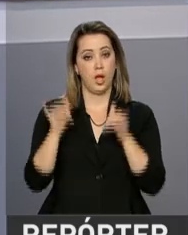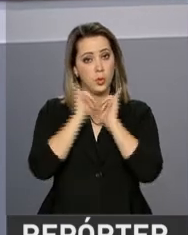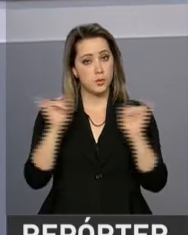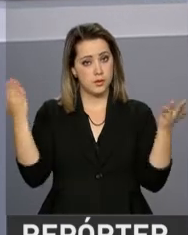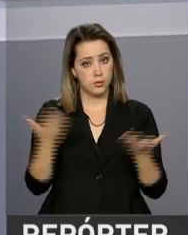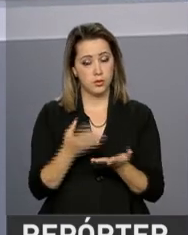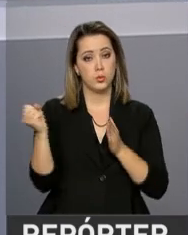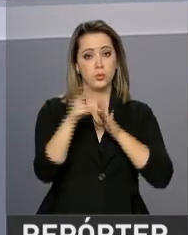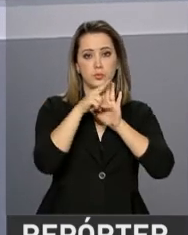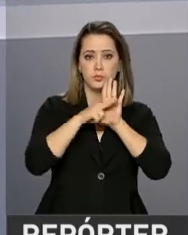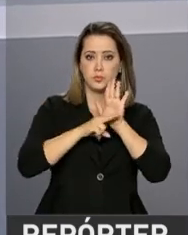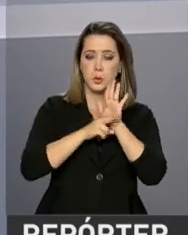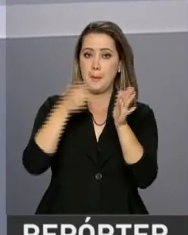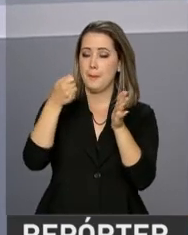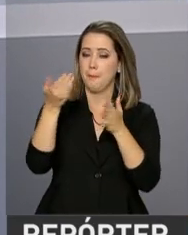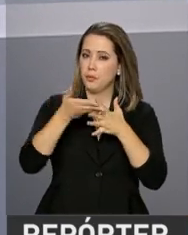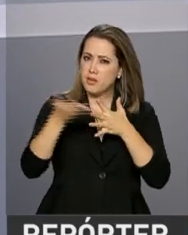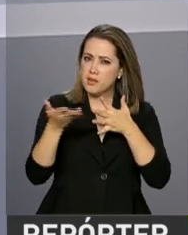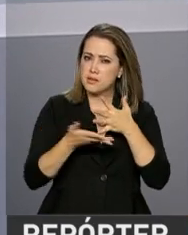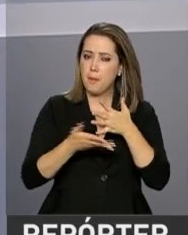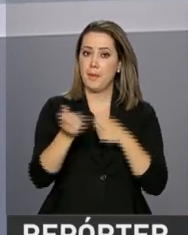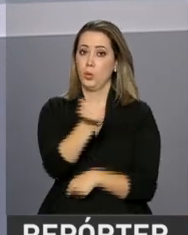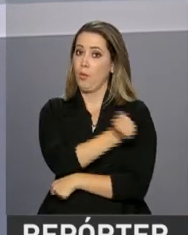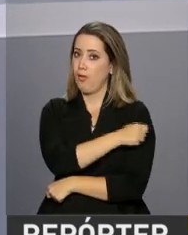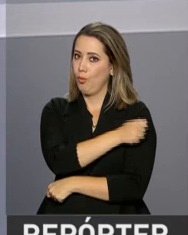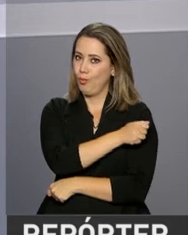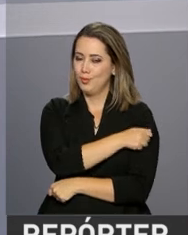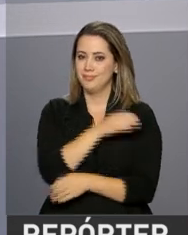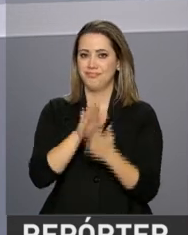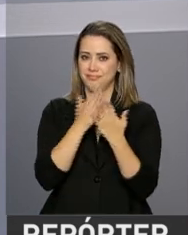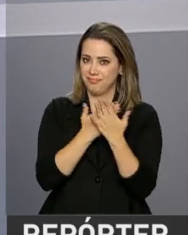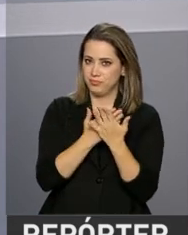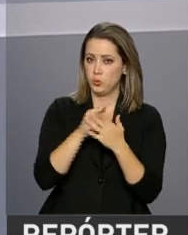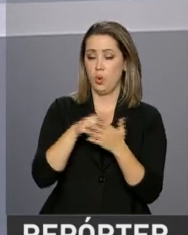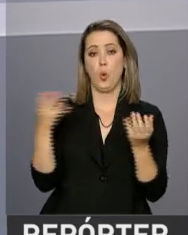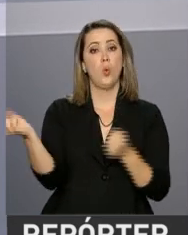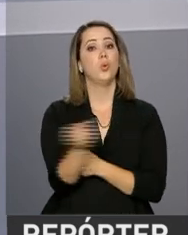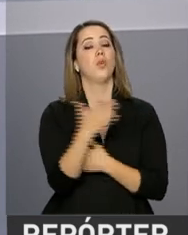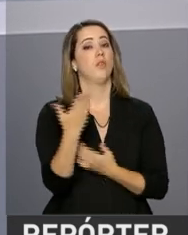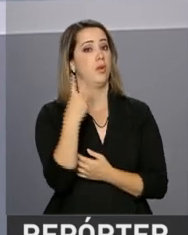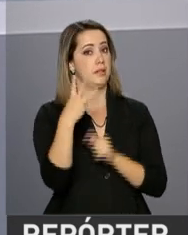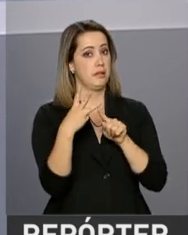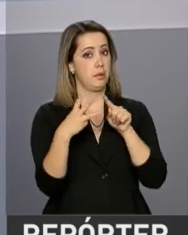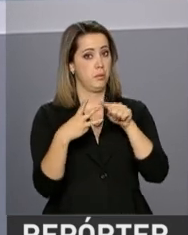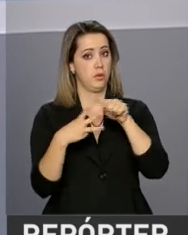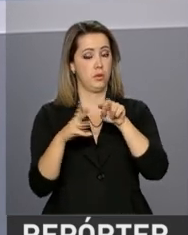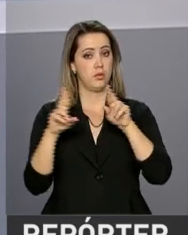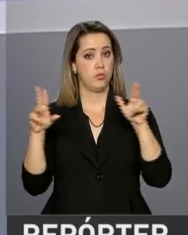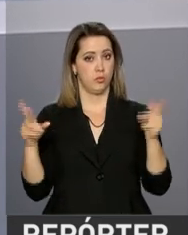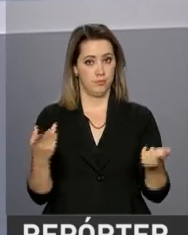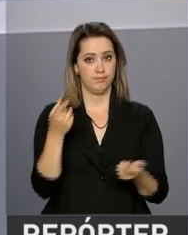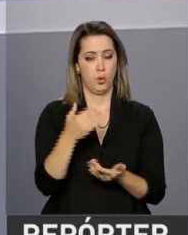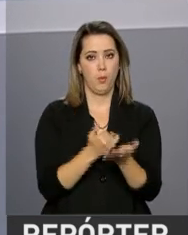anunciadas hoje novas regras para o financiamento estudantil o novo fies será dividido em três modalidades e começa a funcionar já